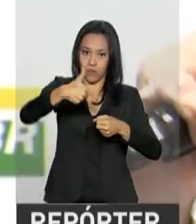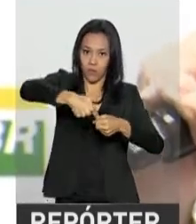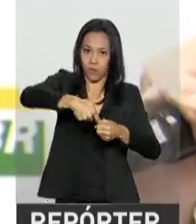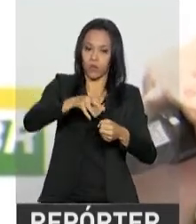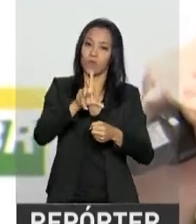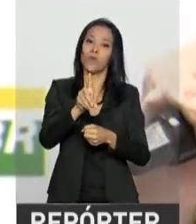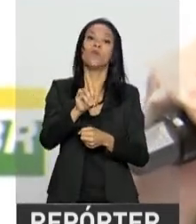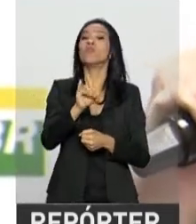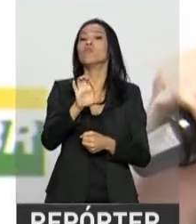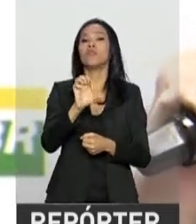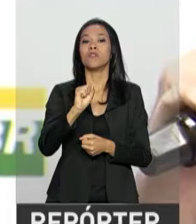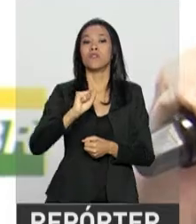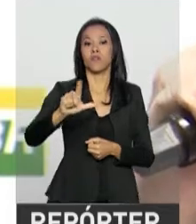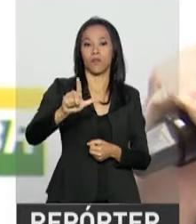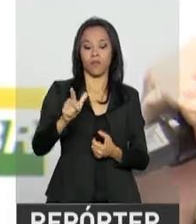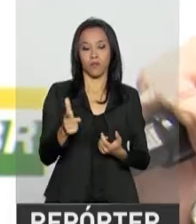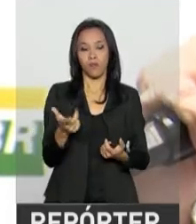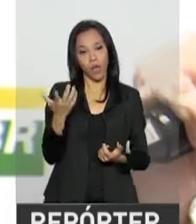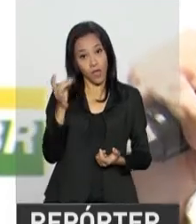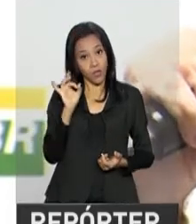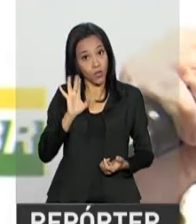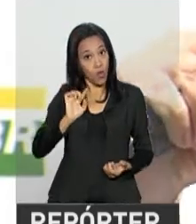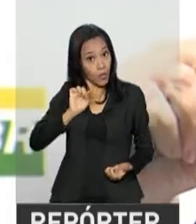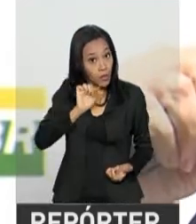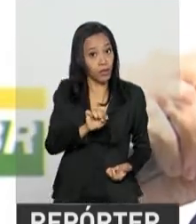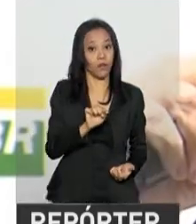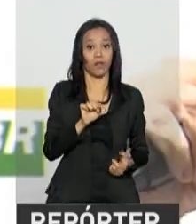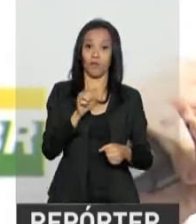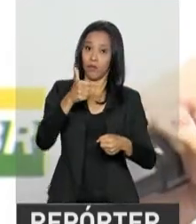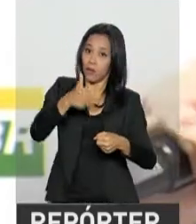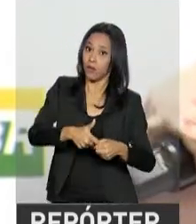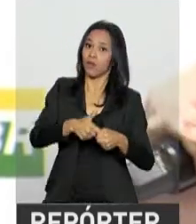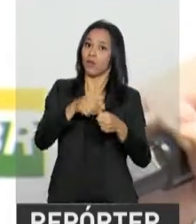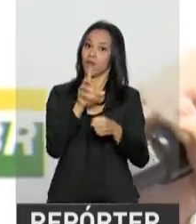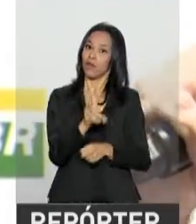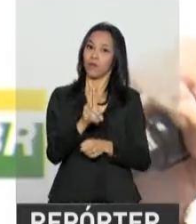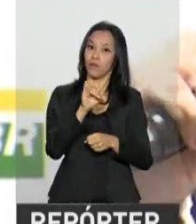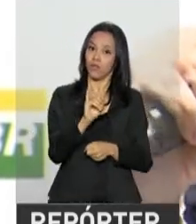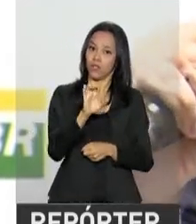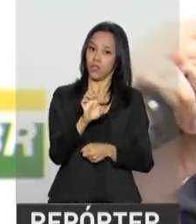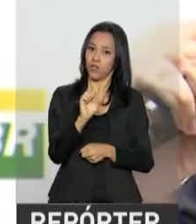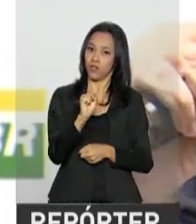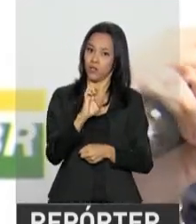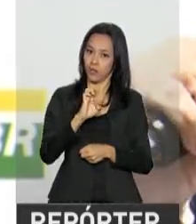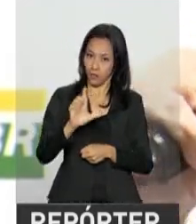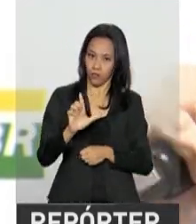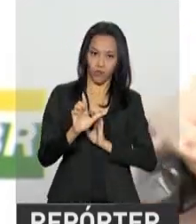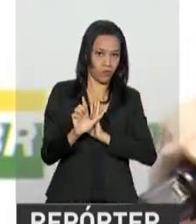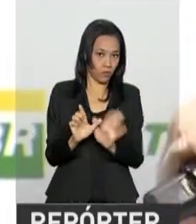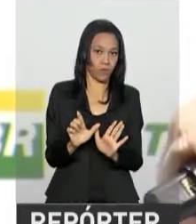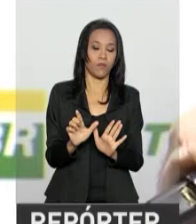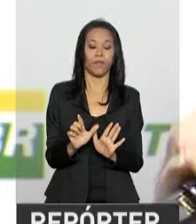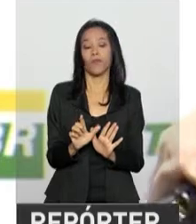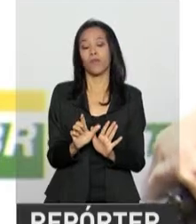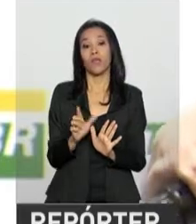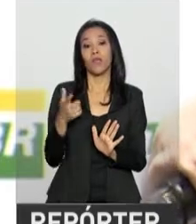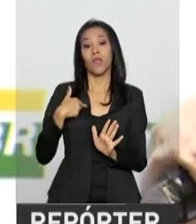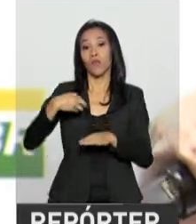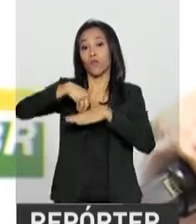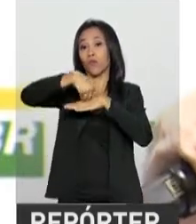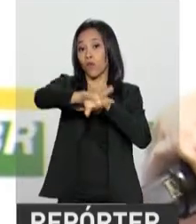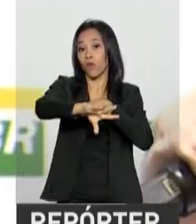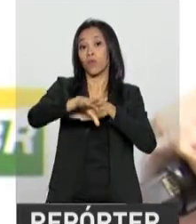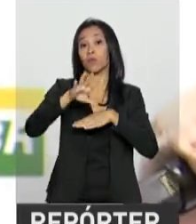somente ao desuso e como informei em um objetivo que de